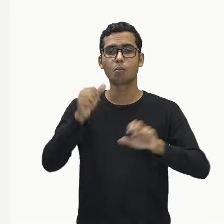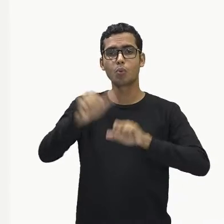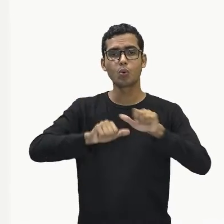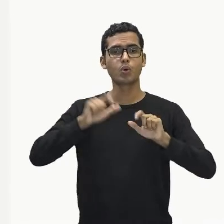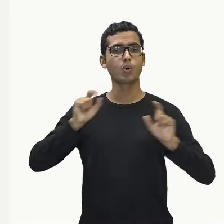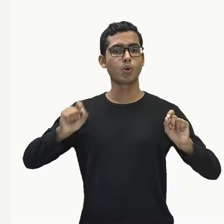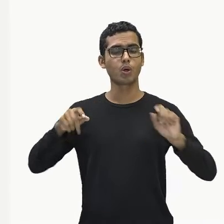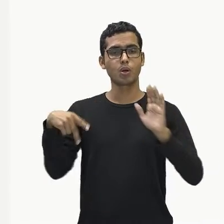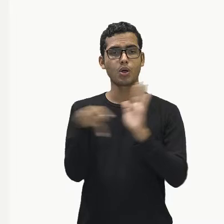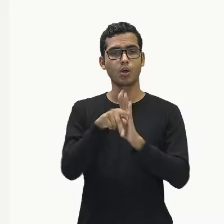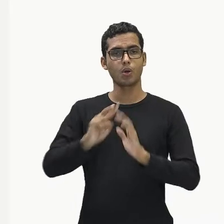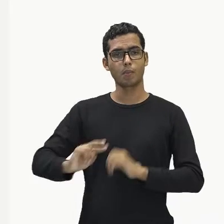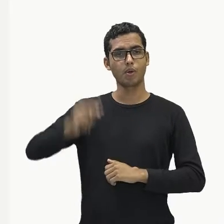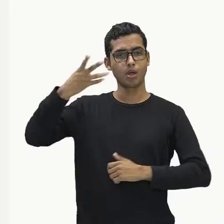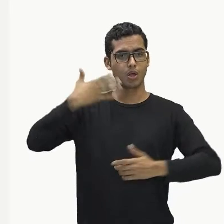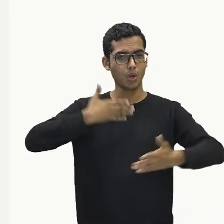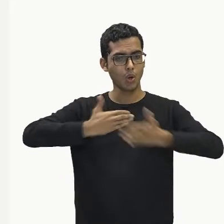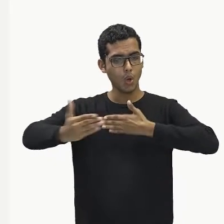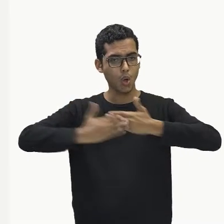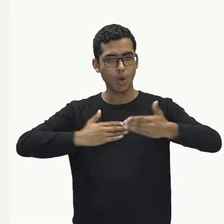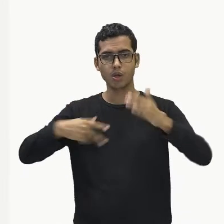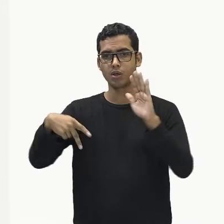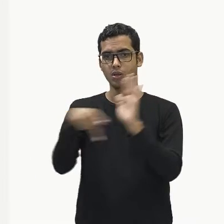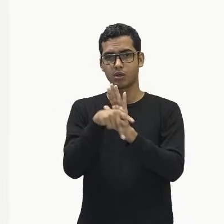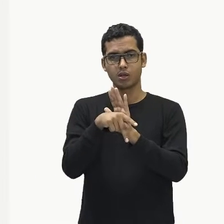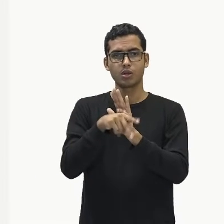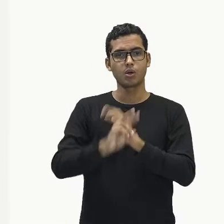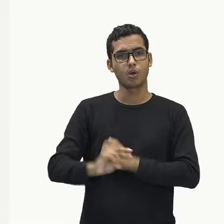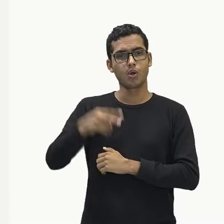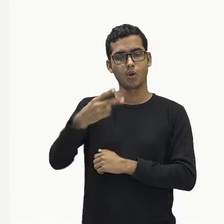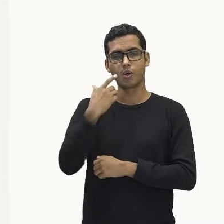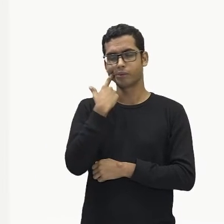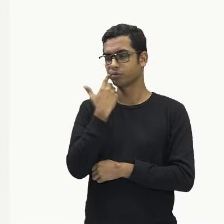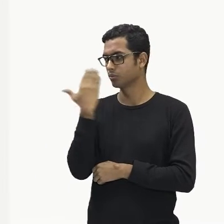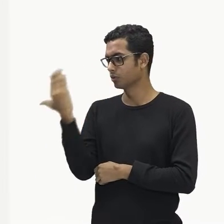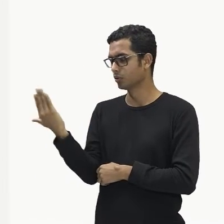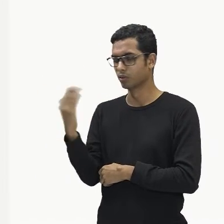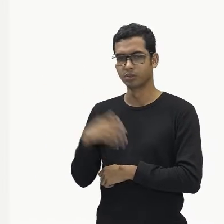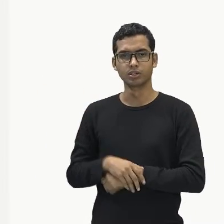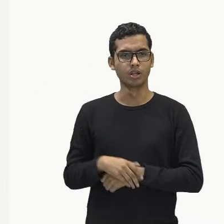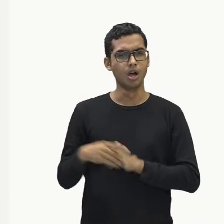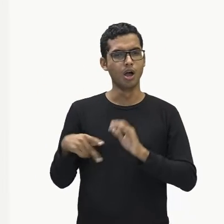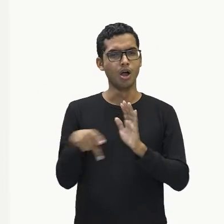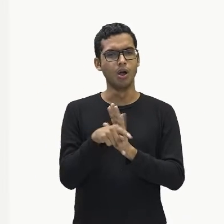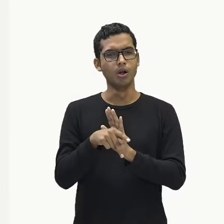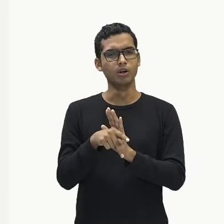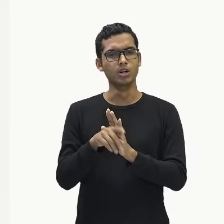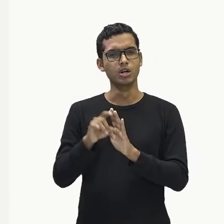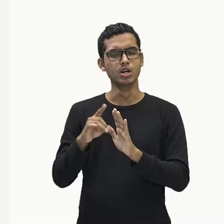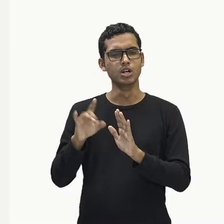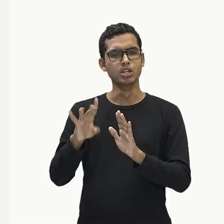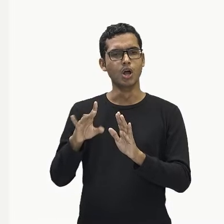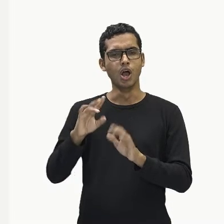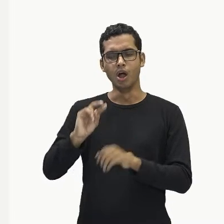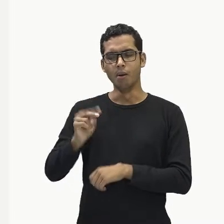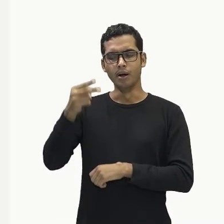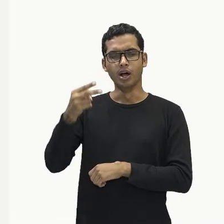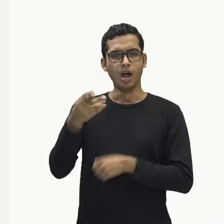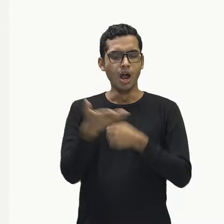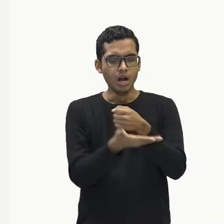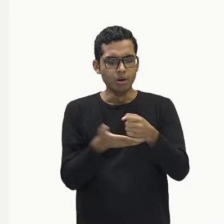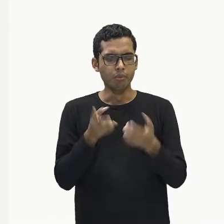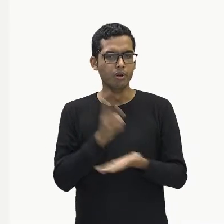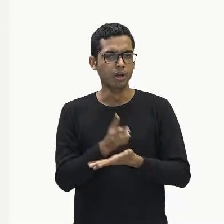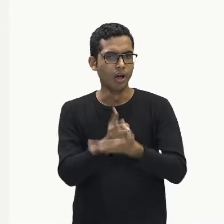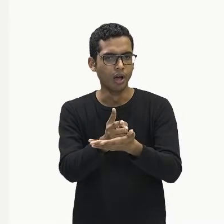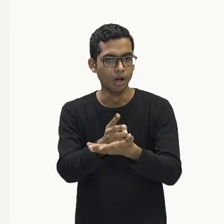enunciado, ó, a qualquer potência. Quem vai mudar aqui vai ser o expoente. A base, queridos,